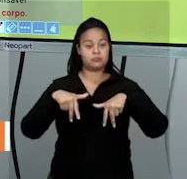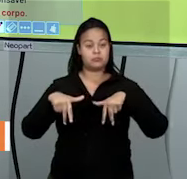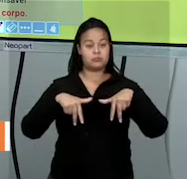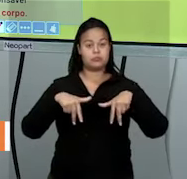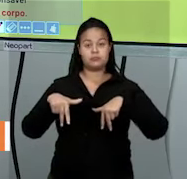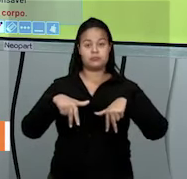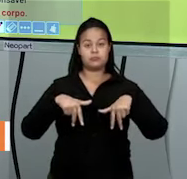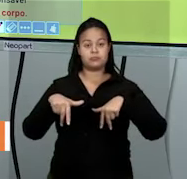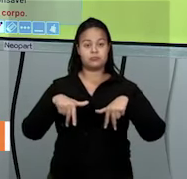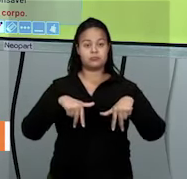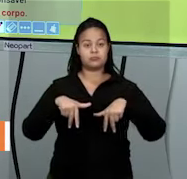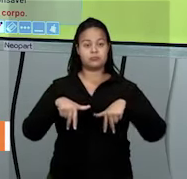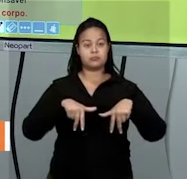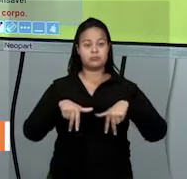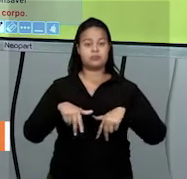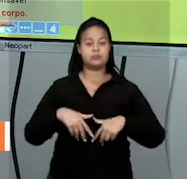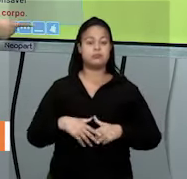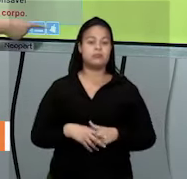corpo.